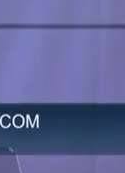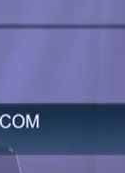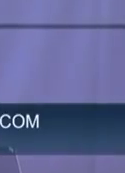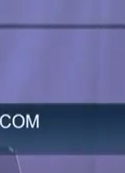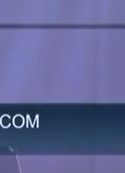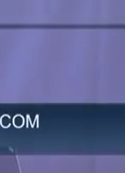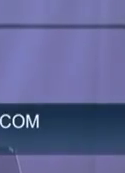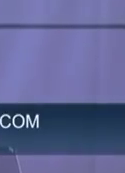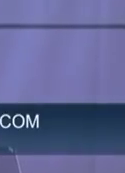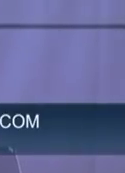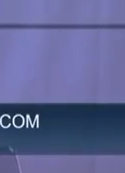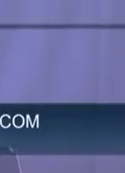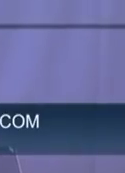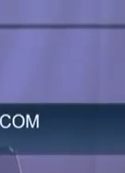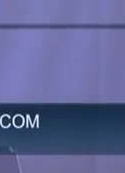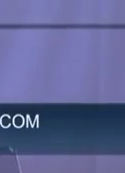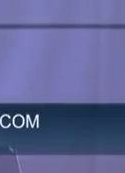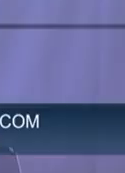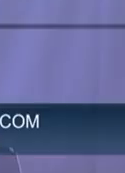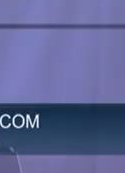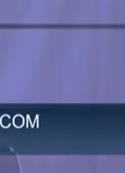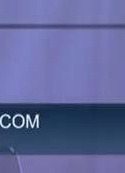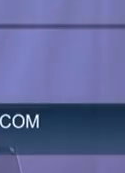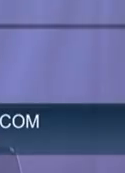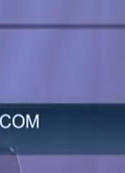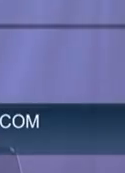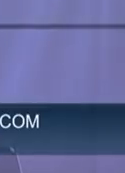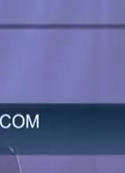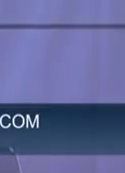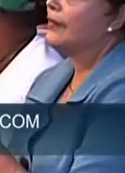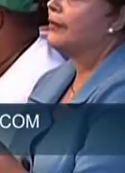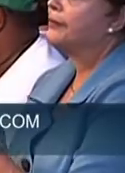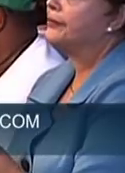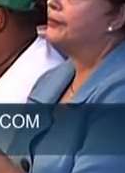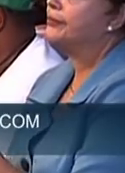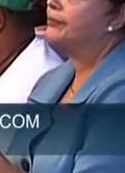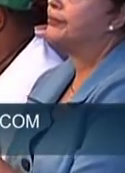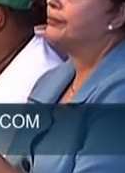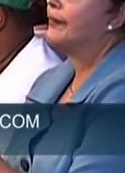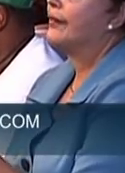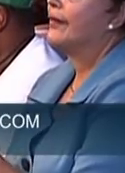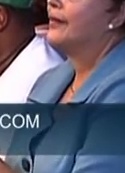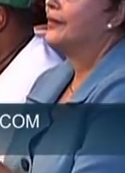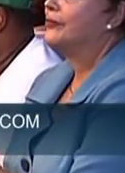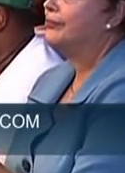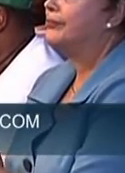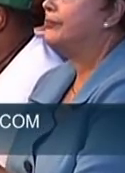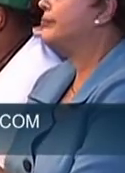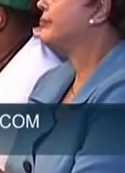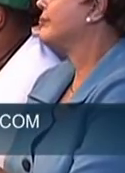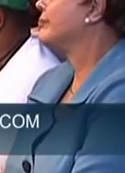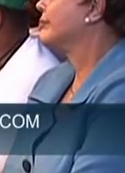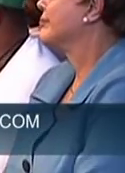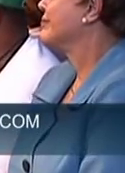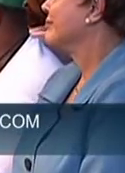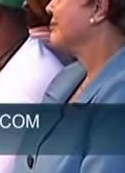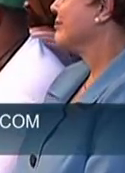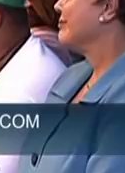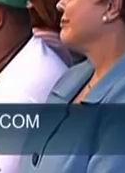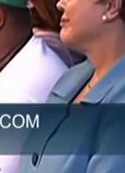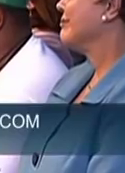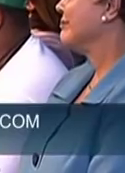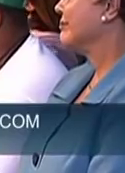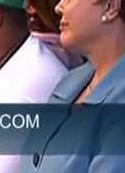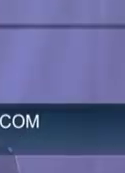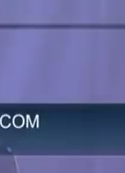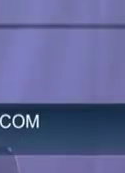42 milhões de reais para as centrais aqui de São Paulo. Presente da